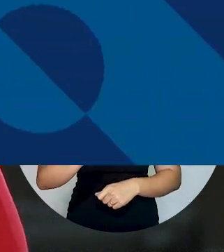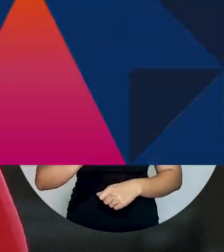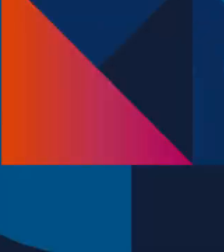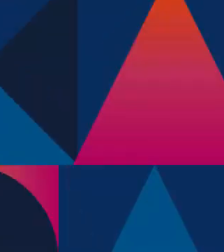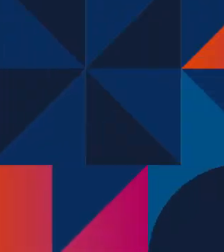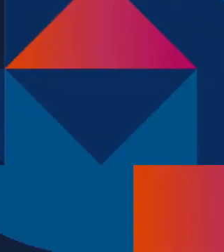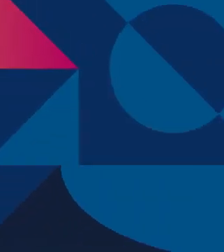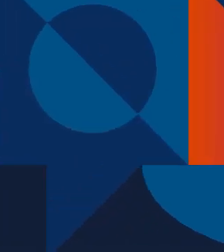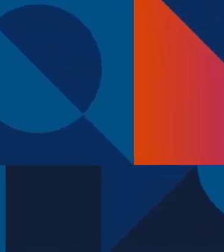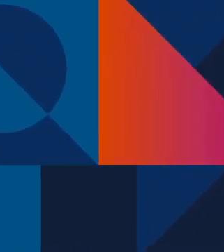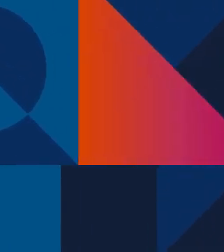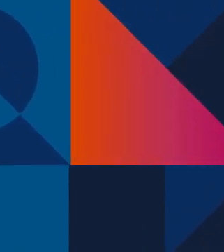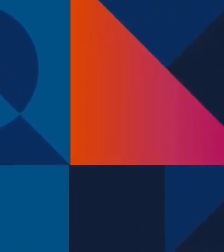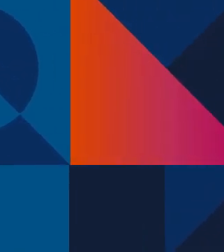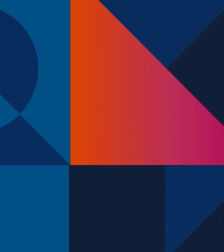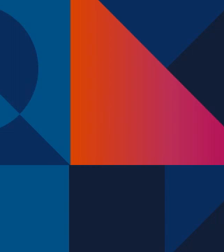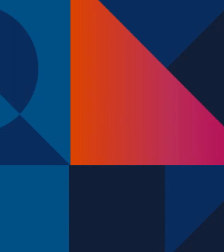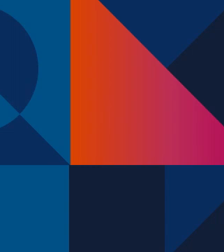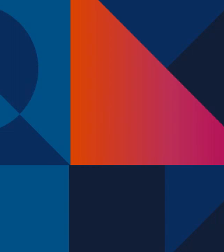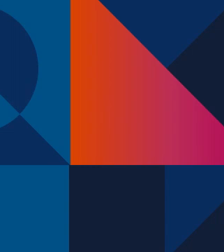daí!